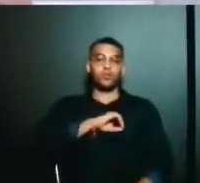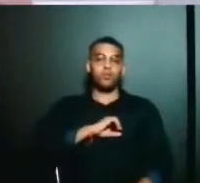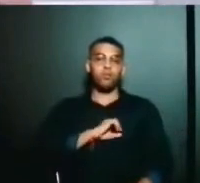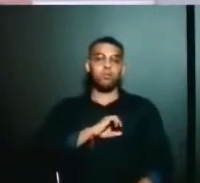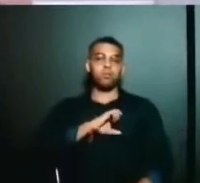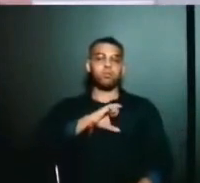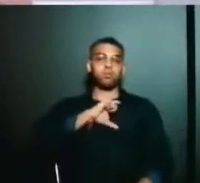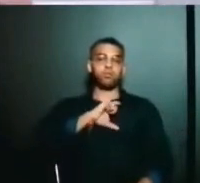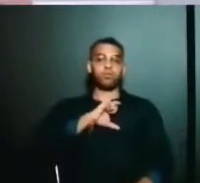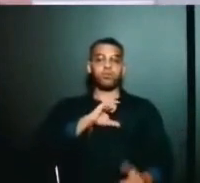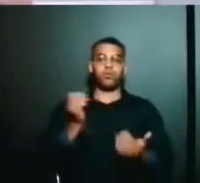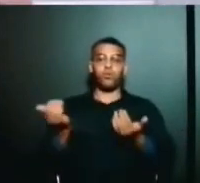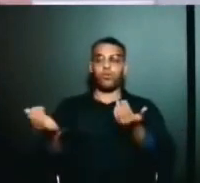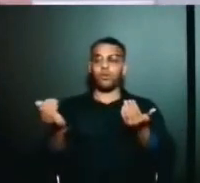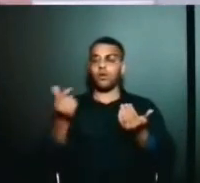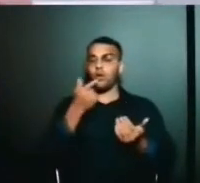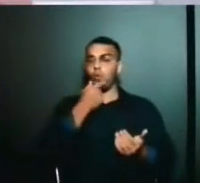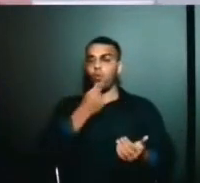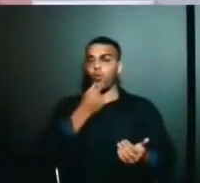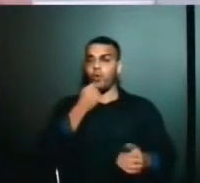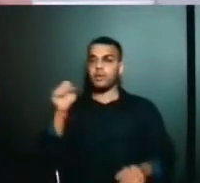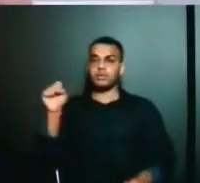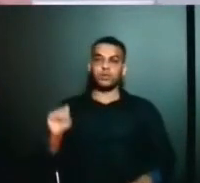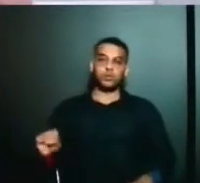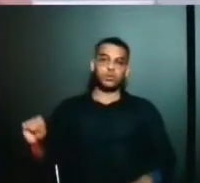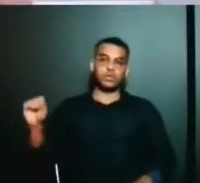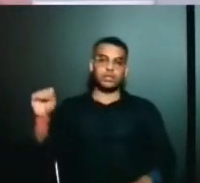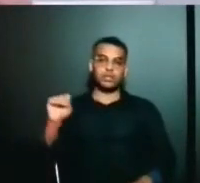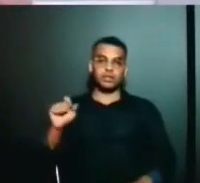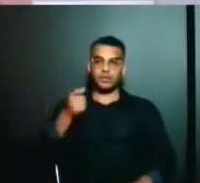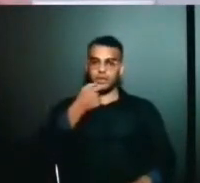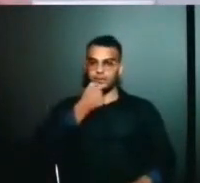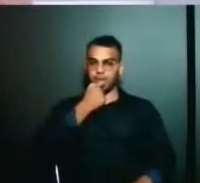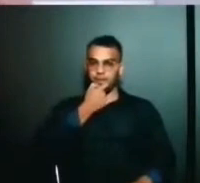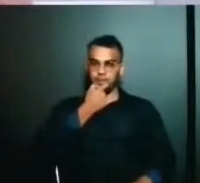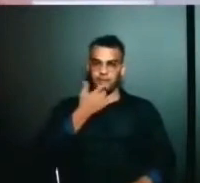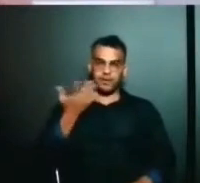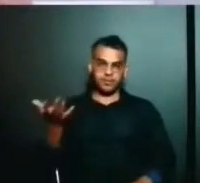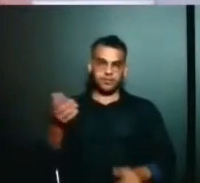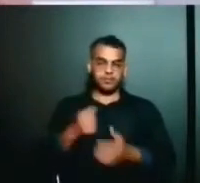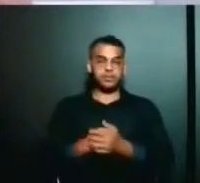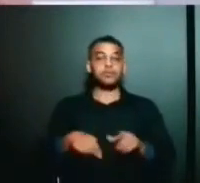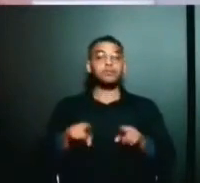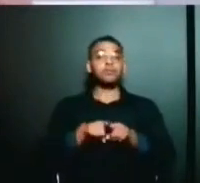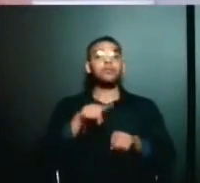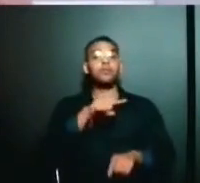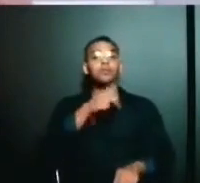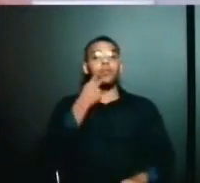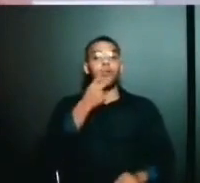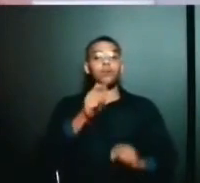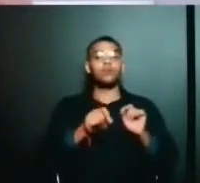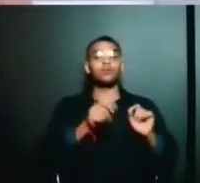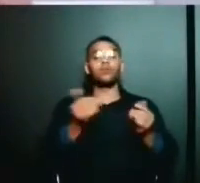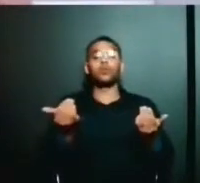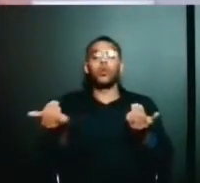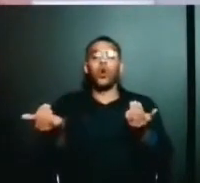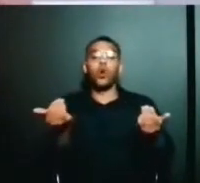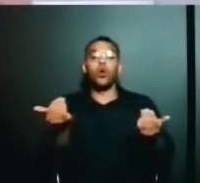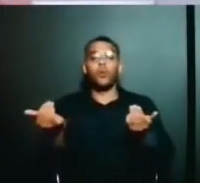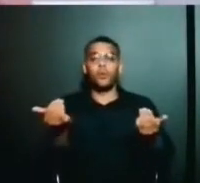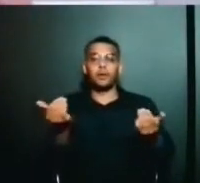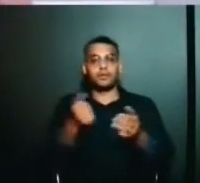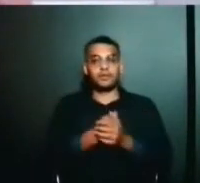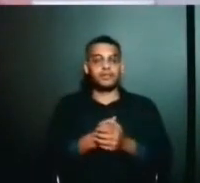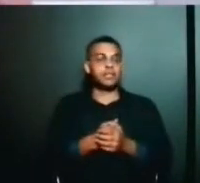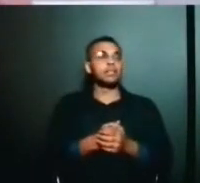homem solteiro. Então, nessas pesquisas realizadas pelo Thomas Sowell, ele comparou, por exemplo, profissionais em todos os âmbitos do